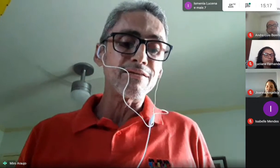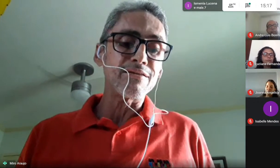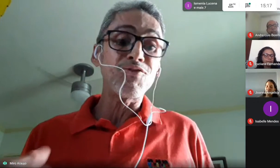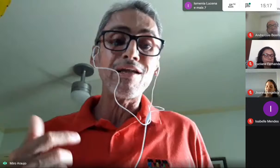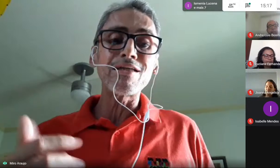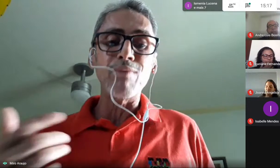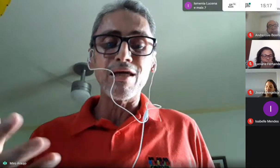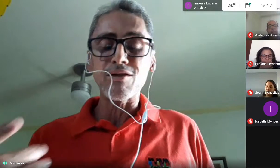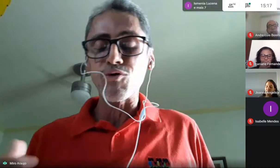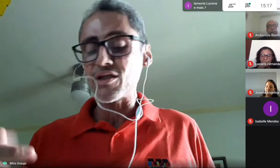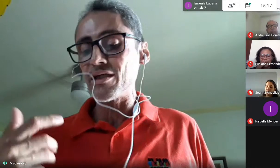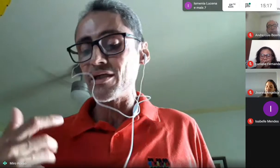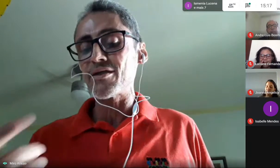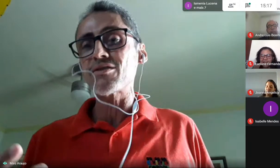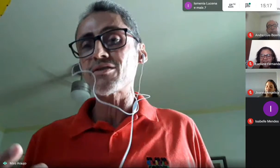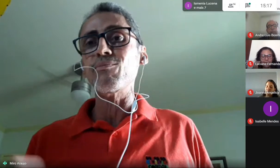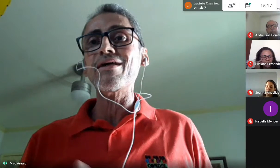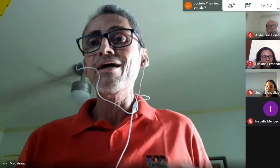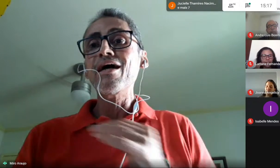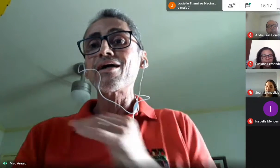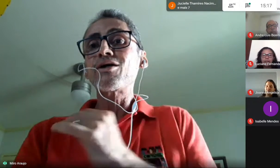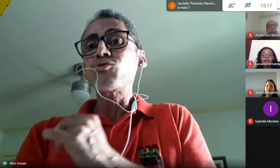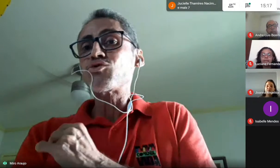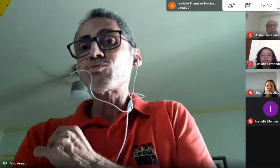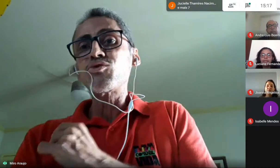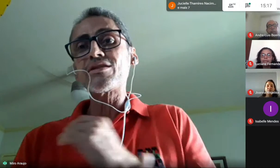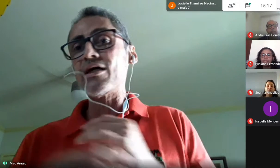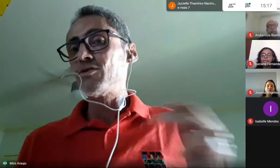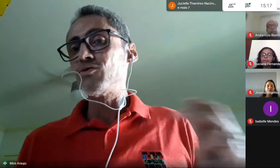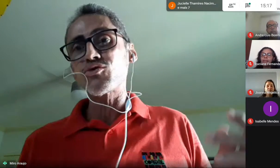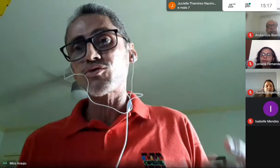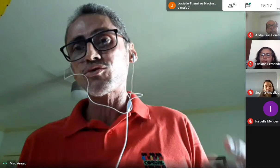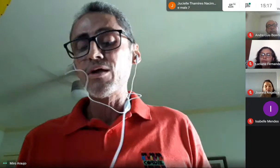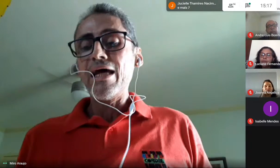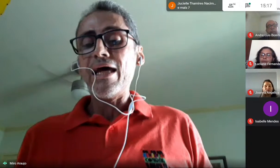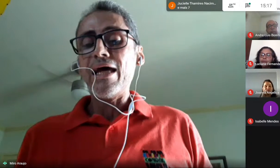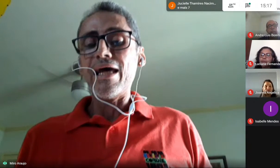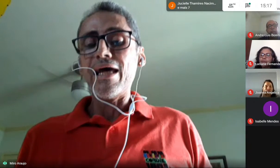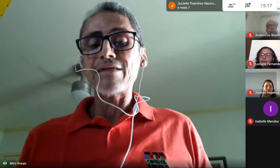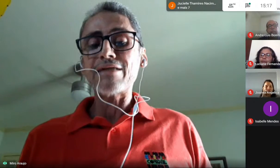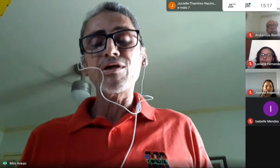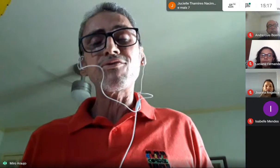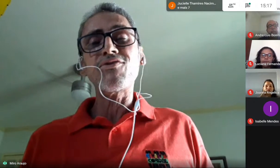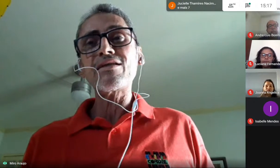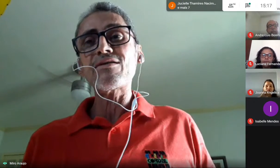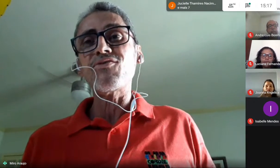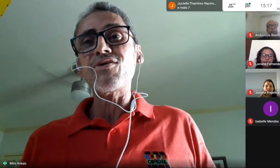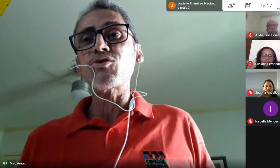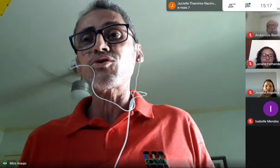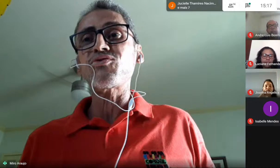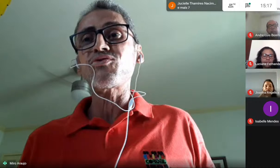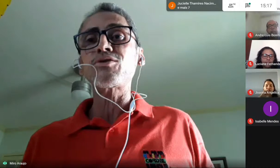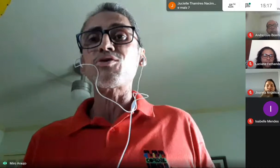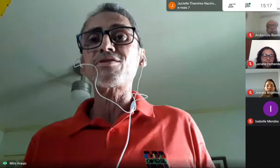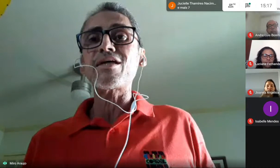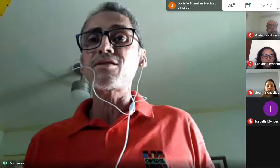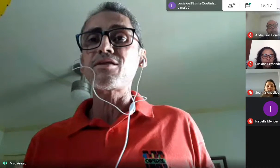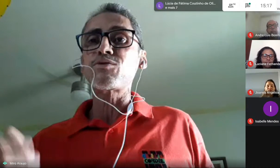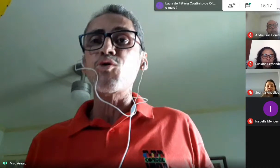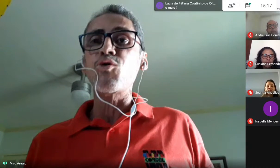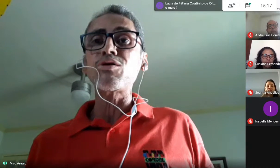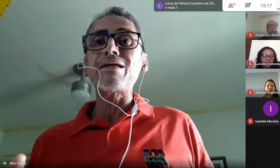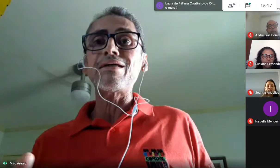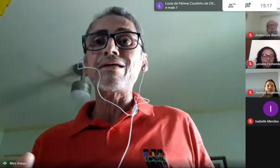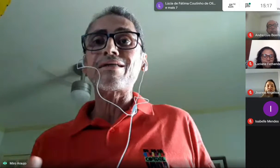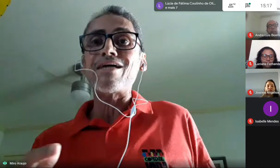interessante. Infelizmente, eu gostaria de trazer isso também, que nos últimos anos essa política vem sofrendo um processo de